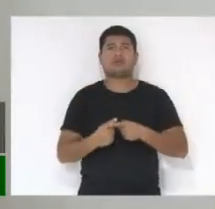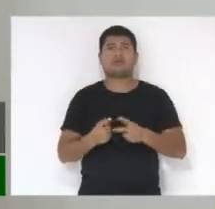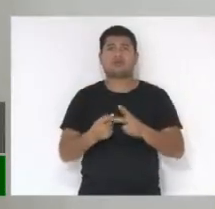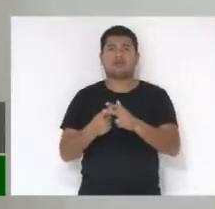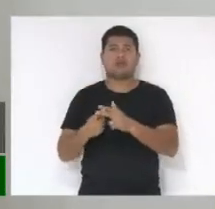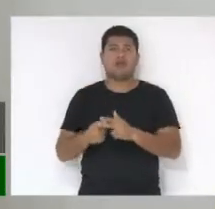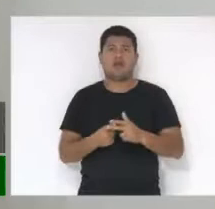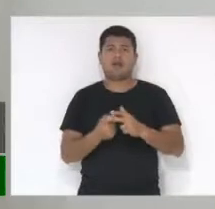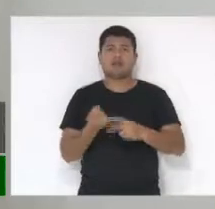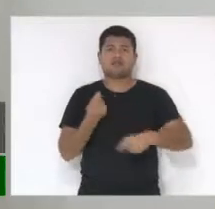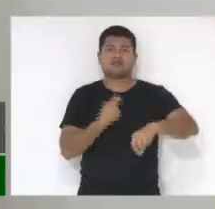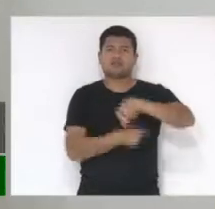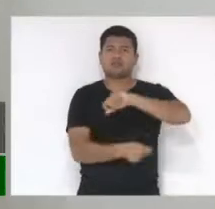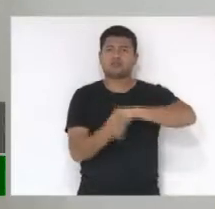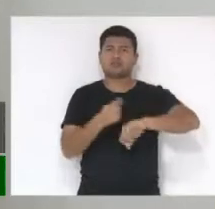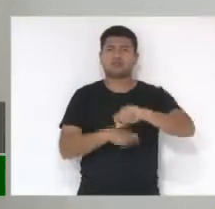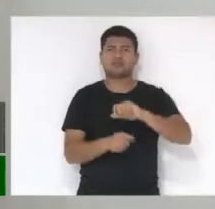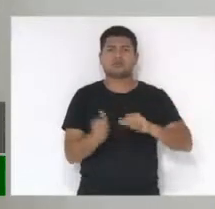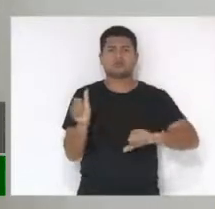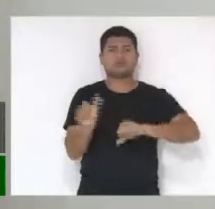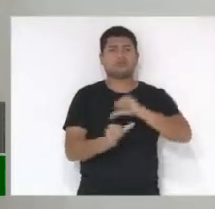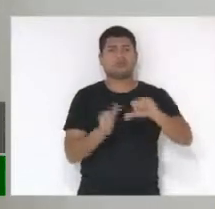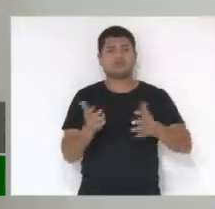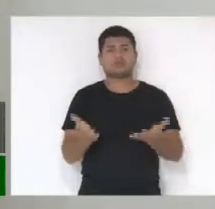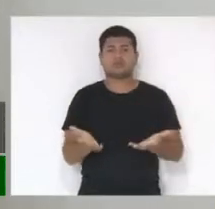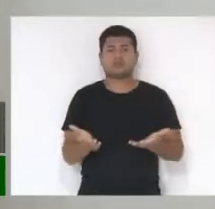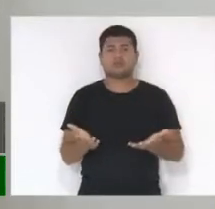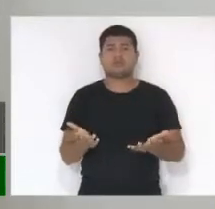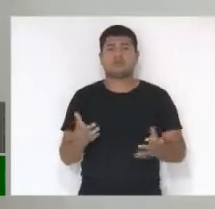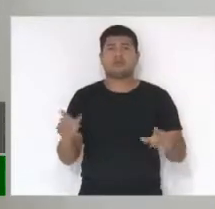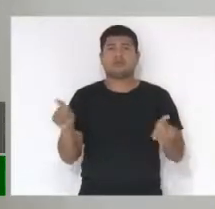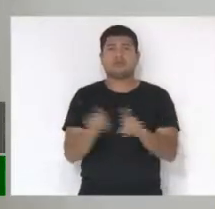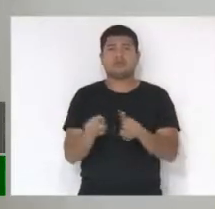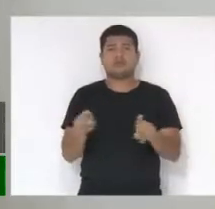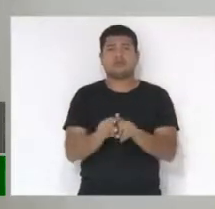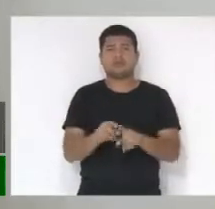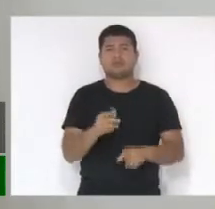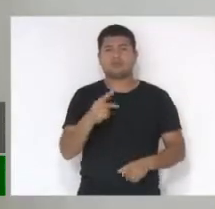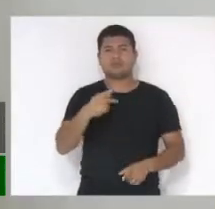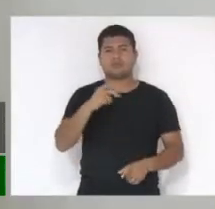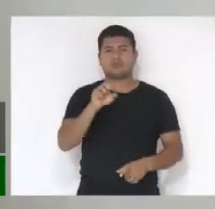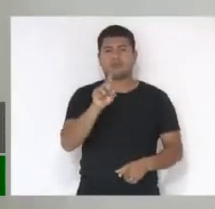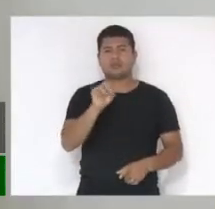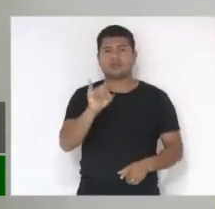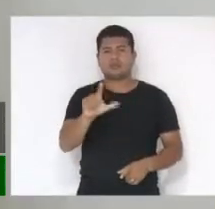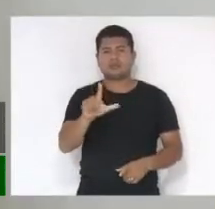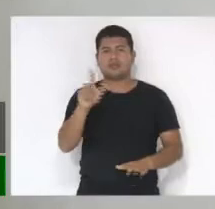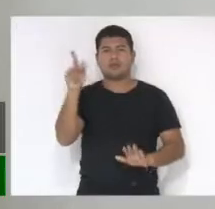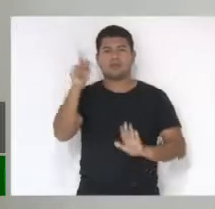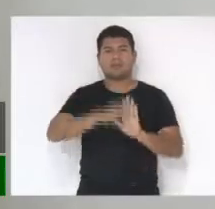administrativa. O porquê isso, tanto na reforma administrativa, como no PEDIL, que é o